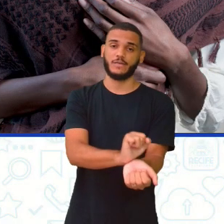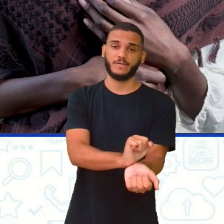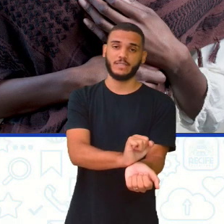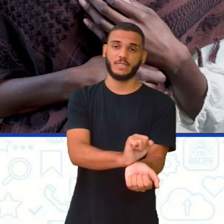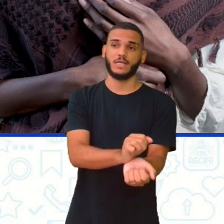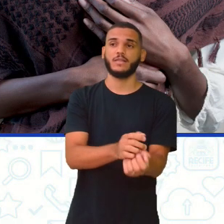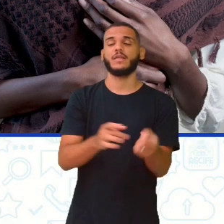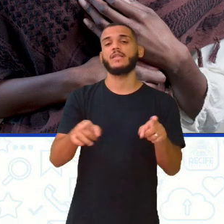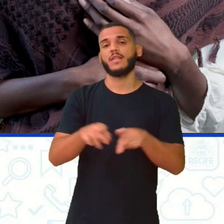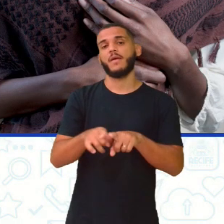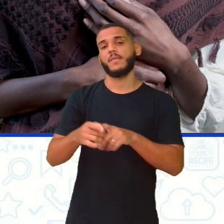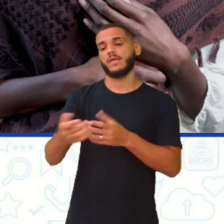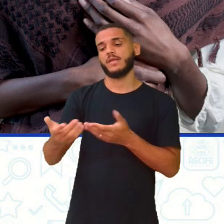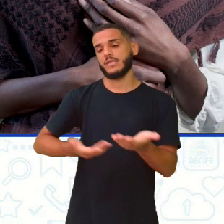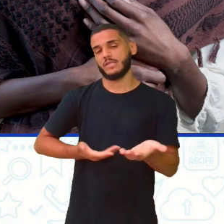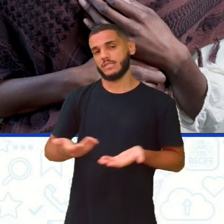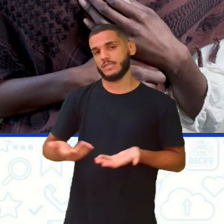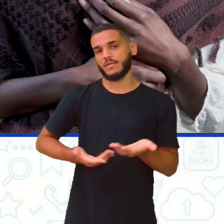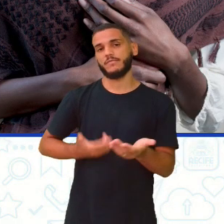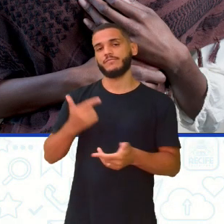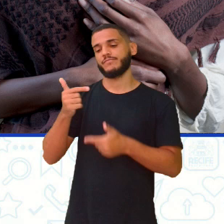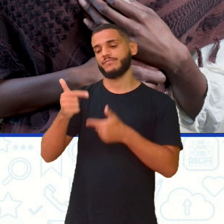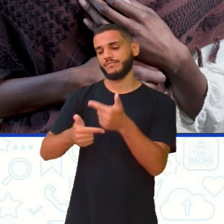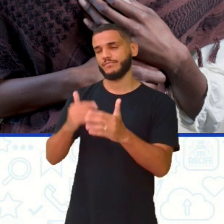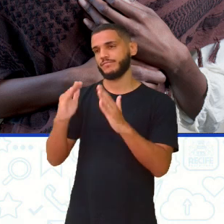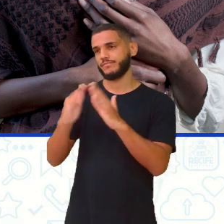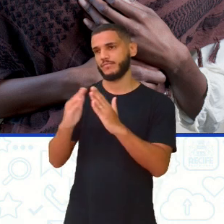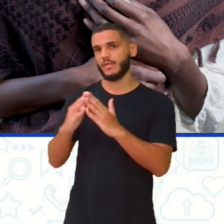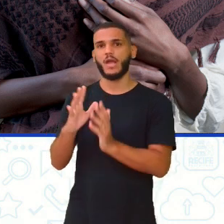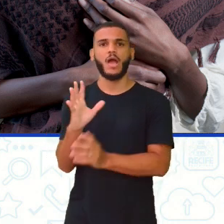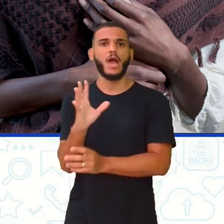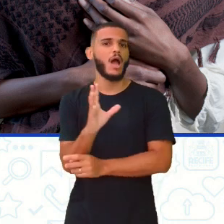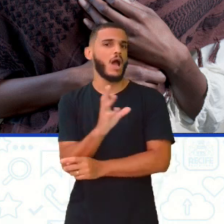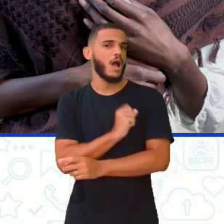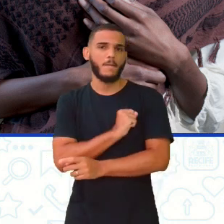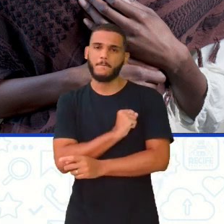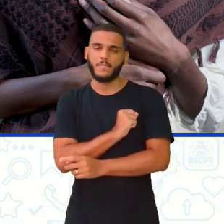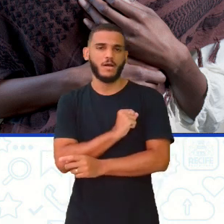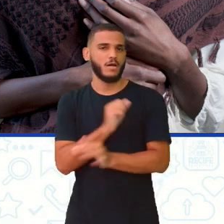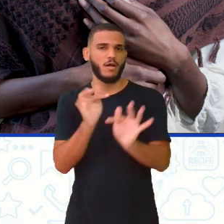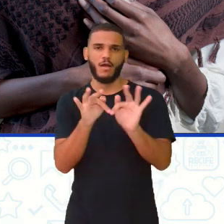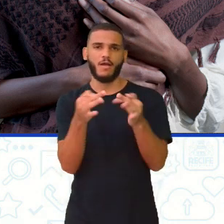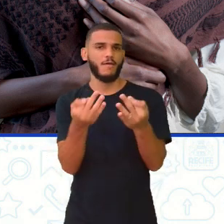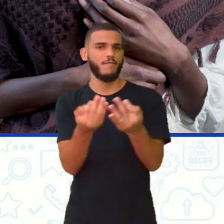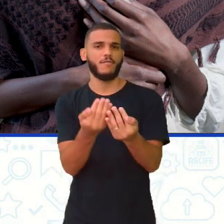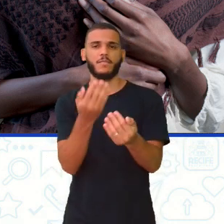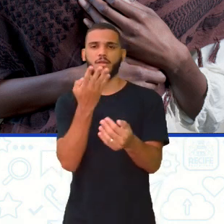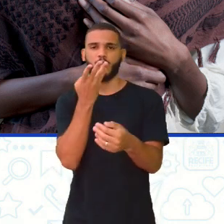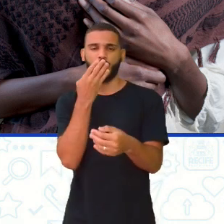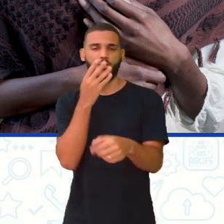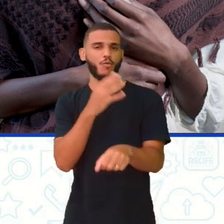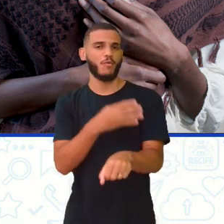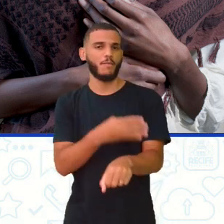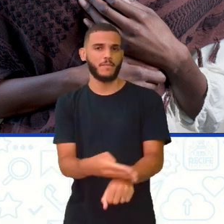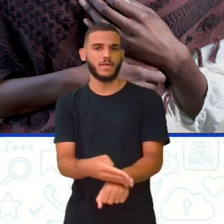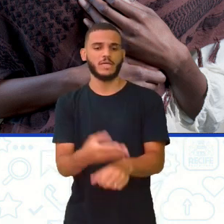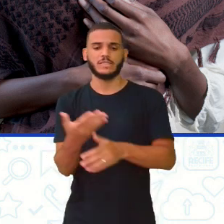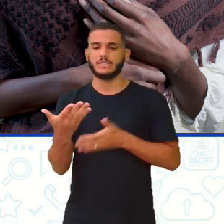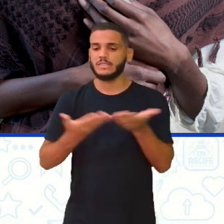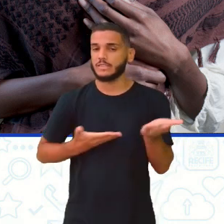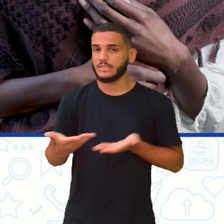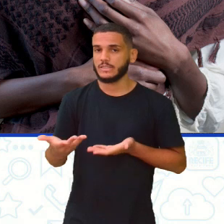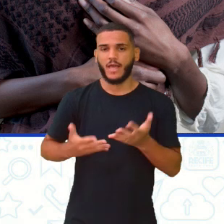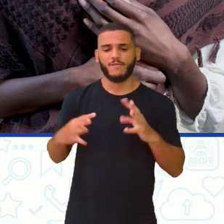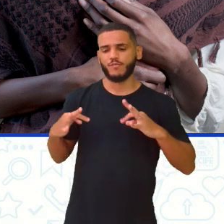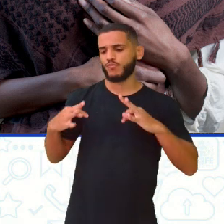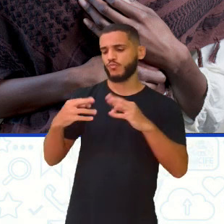uma empregada doméstica, né, que ama demais a família branca. Sim. E serve e faz tudo por ela. E aqui